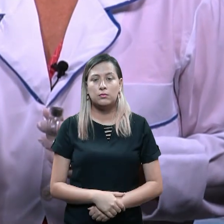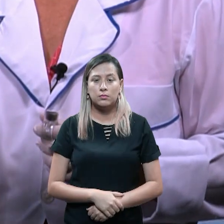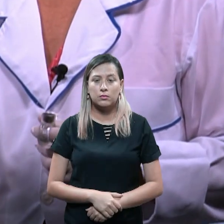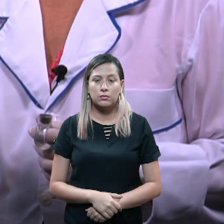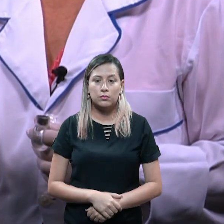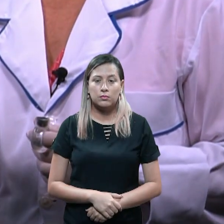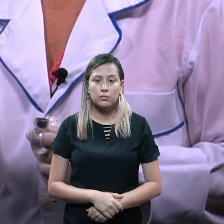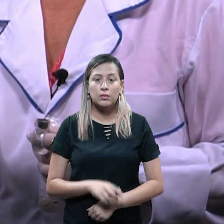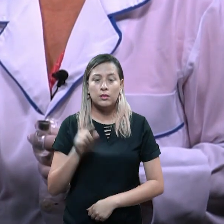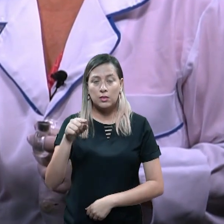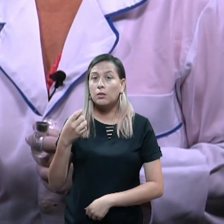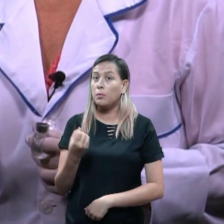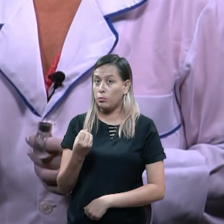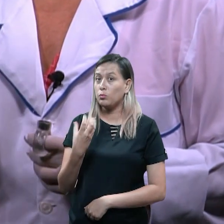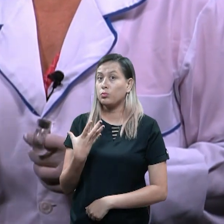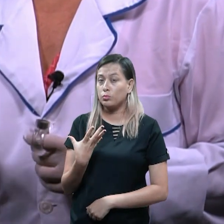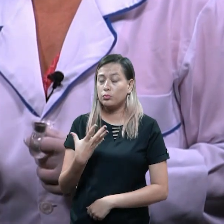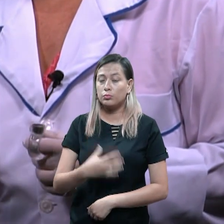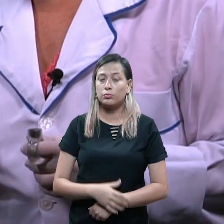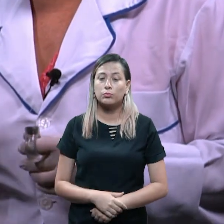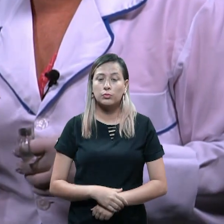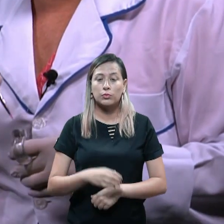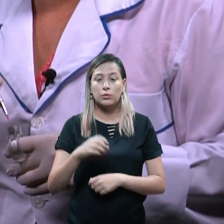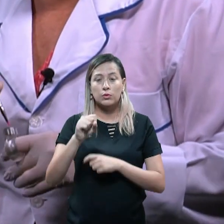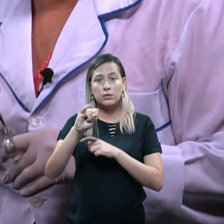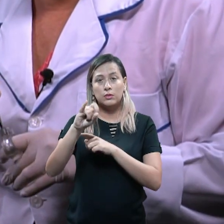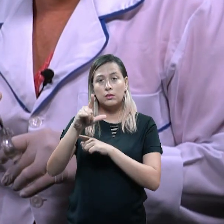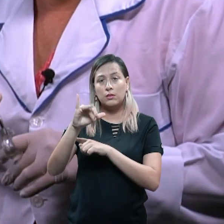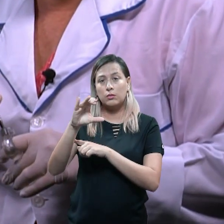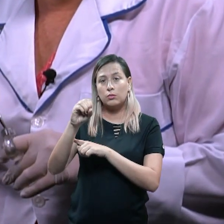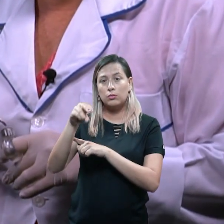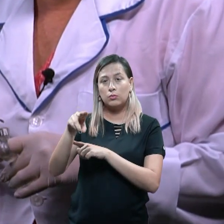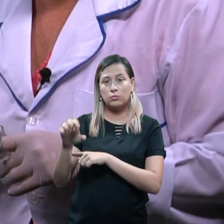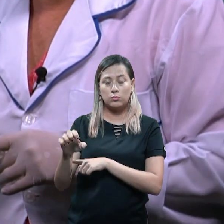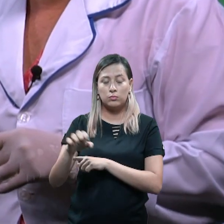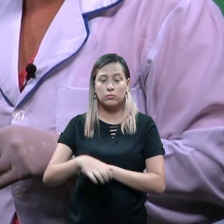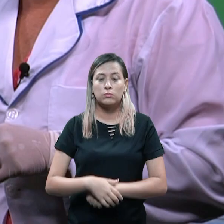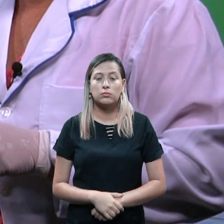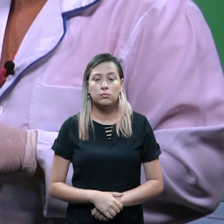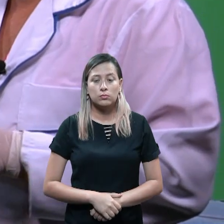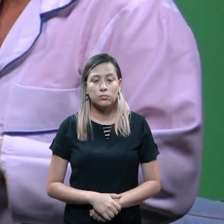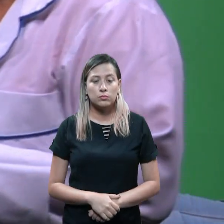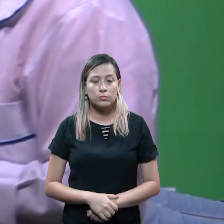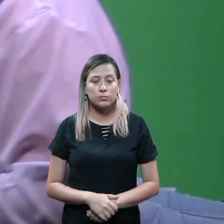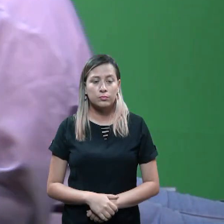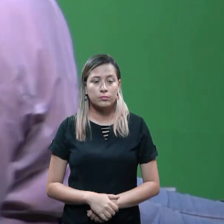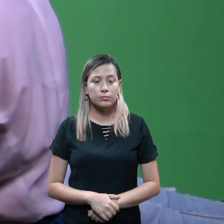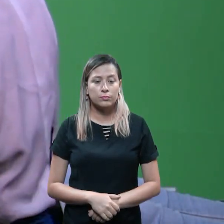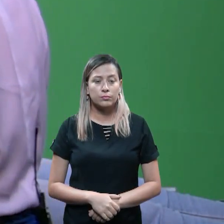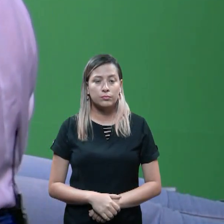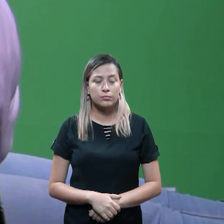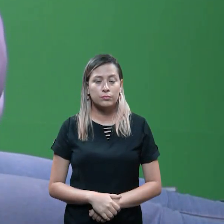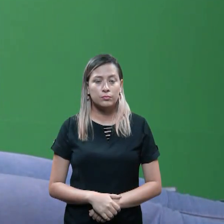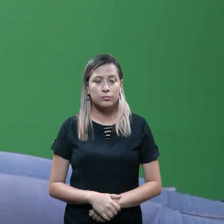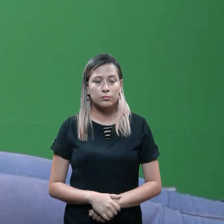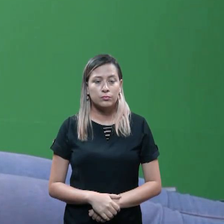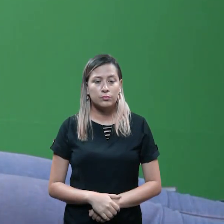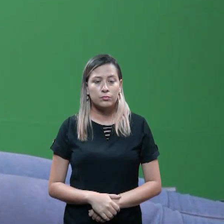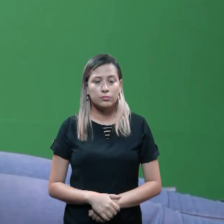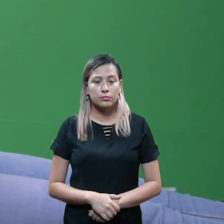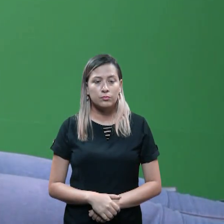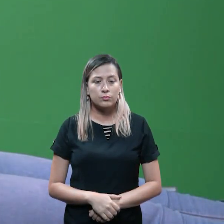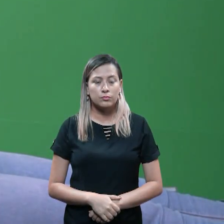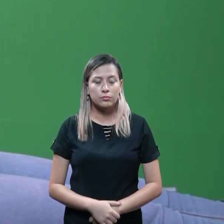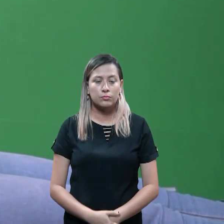Esse aqui também é muito bom, certo? Ele é de silicone. E ele aplica, você consegue aplicar exatamente onde você